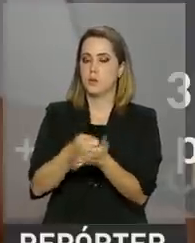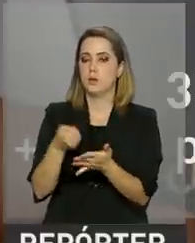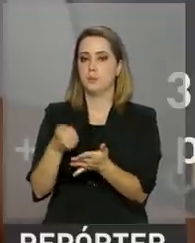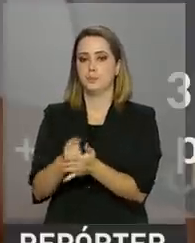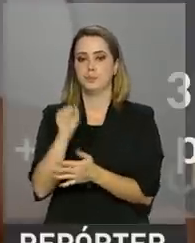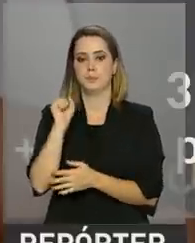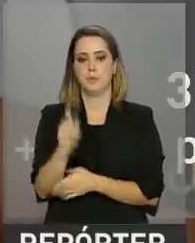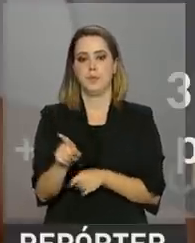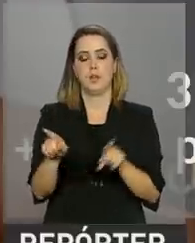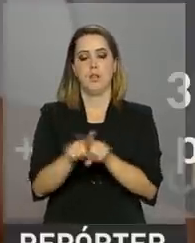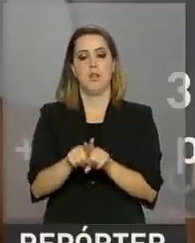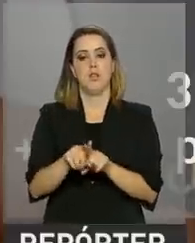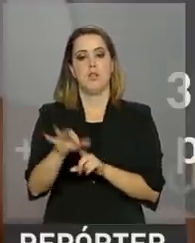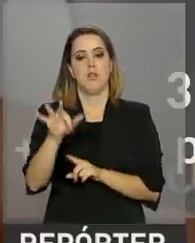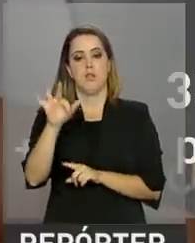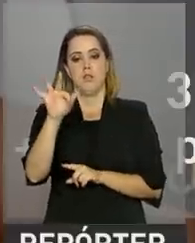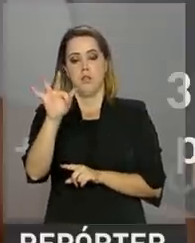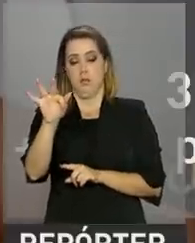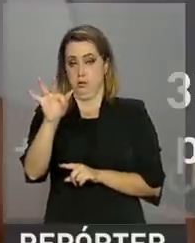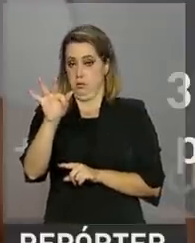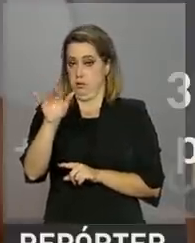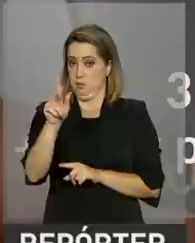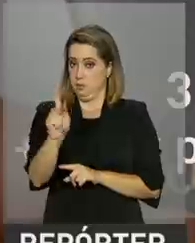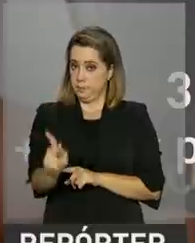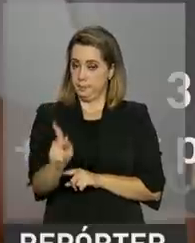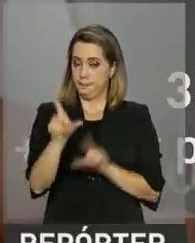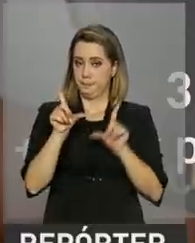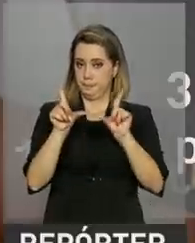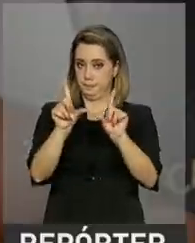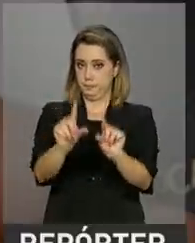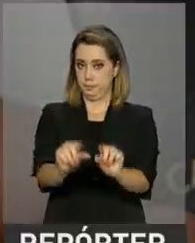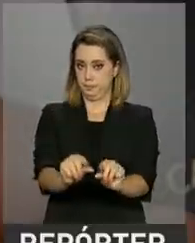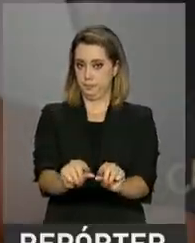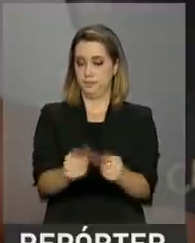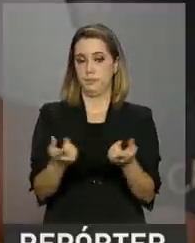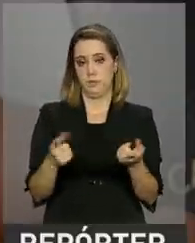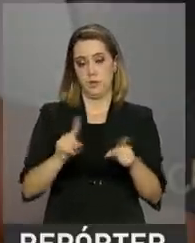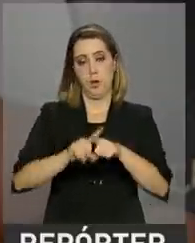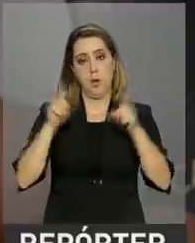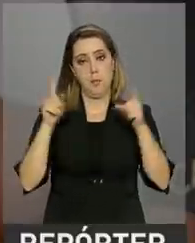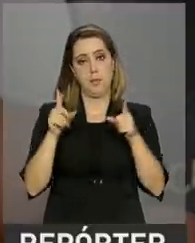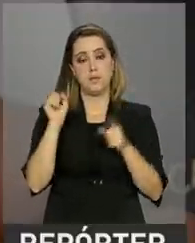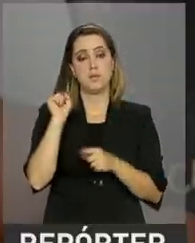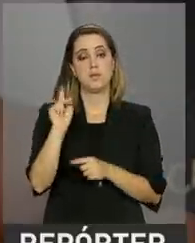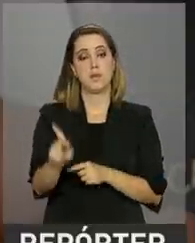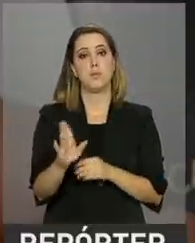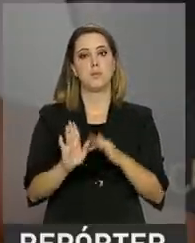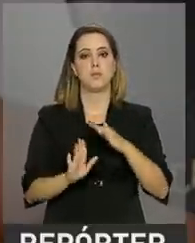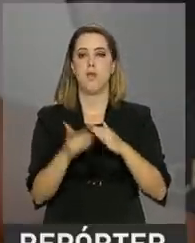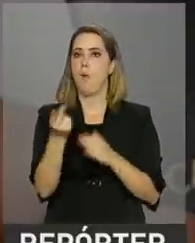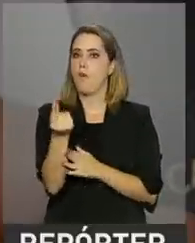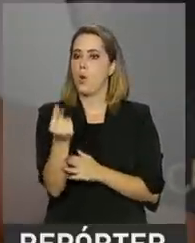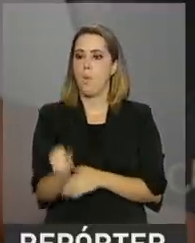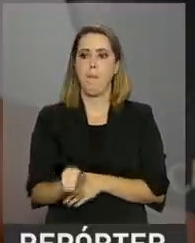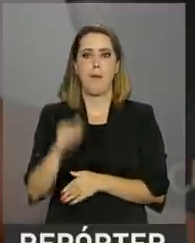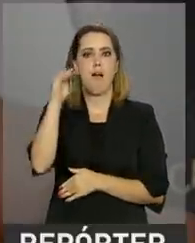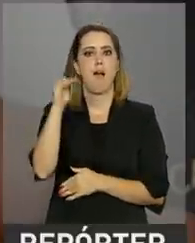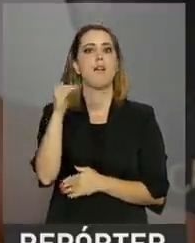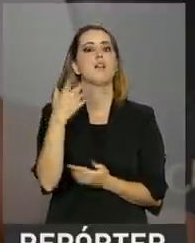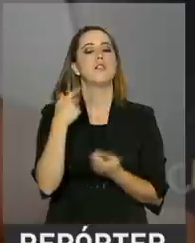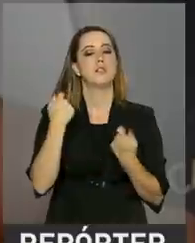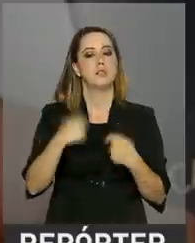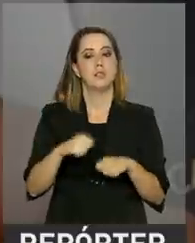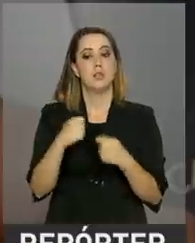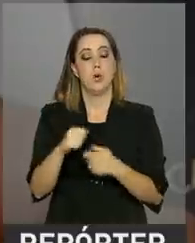com fator previdenciário, que deixa o benefício final menor. Já para se aposentarem pelo teto do INSS,